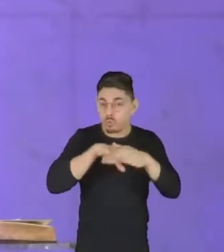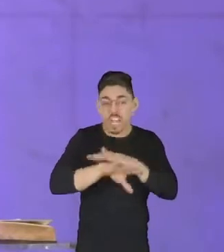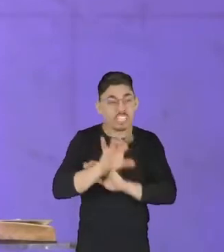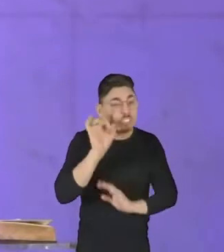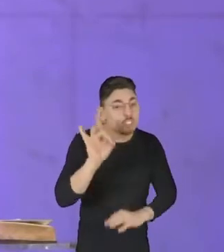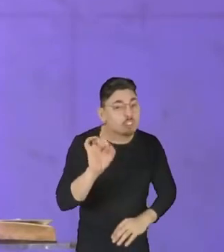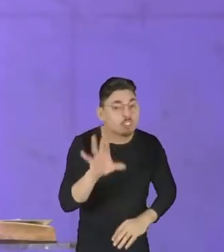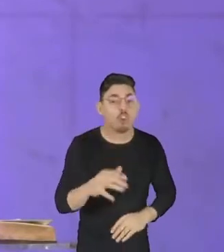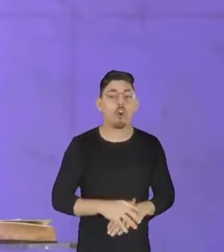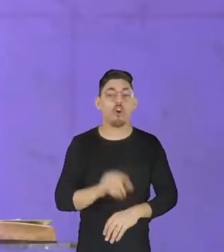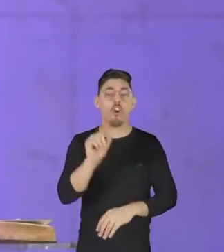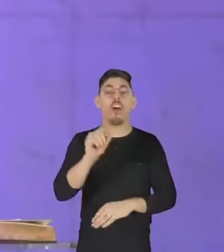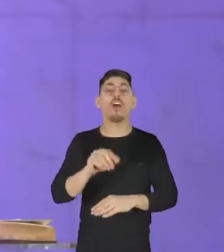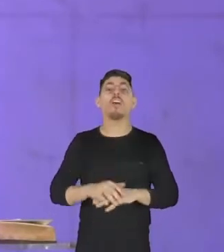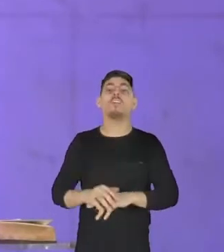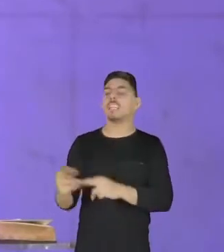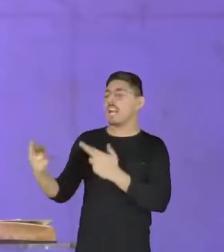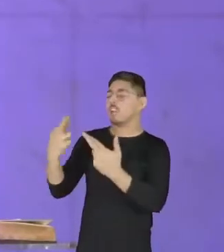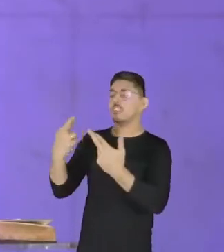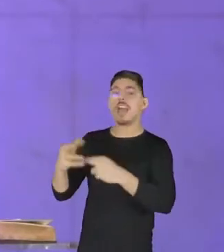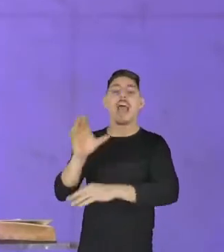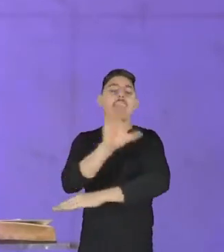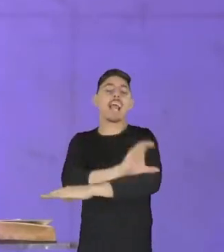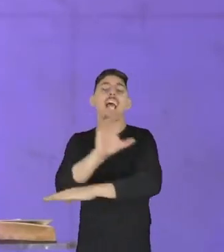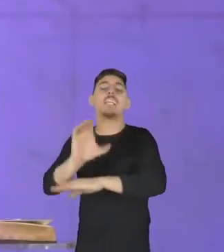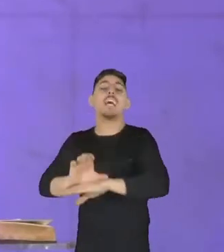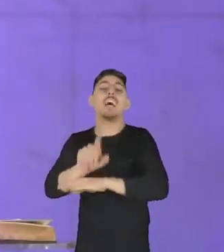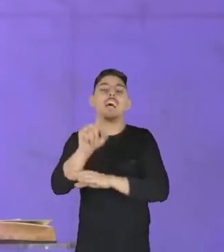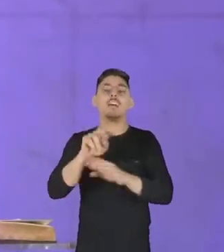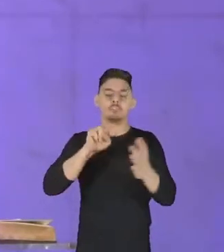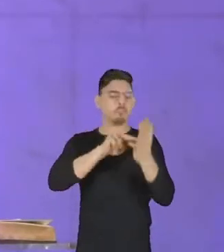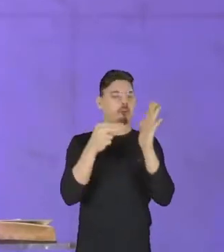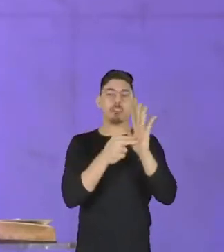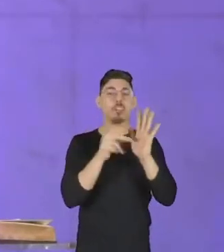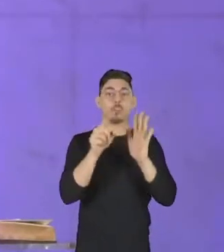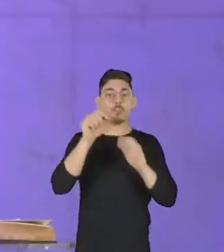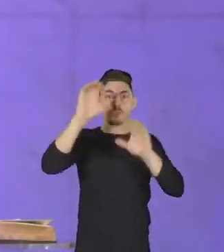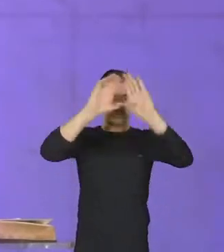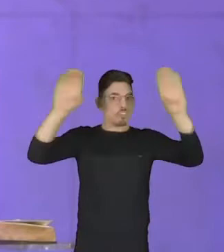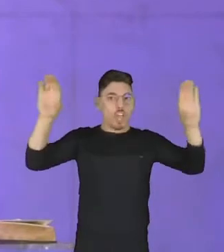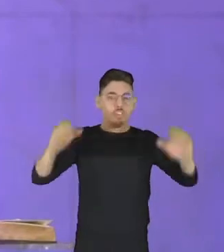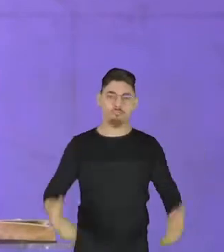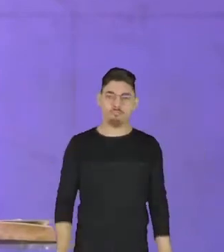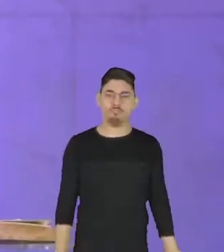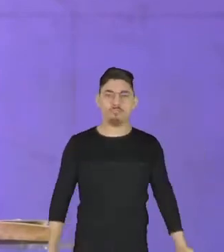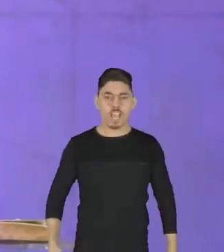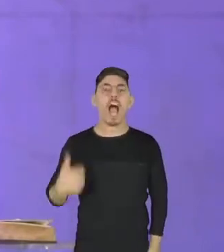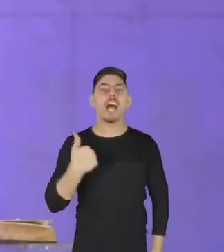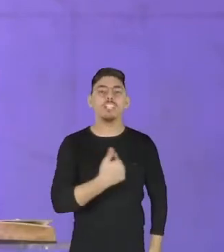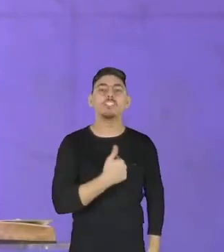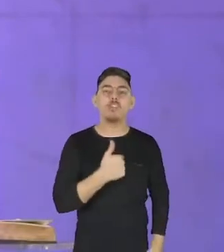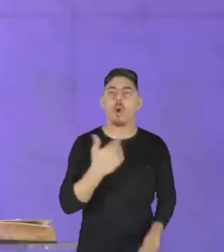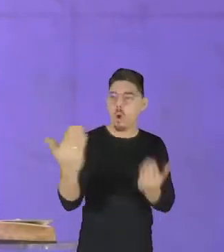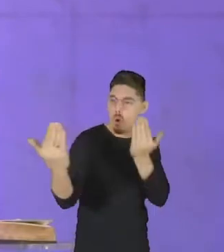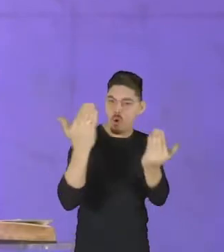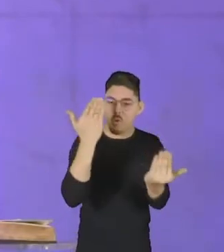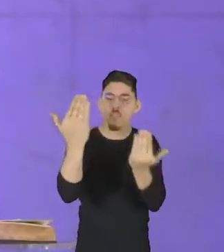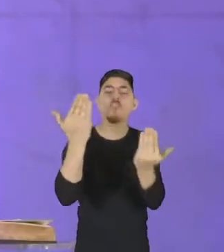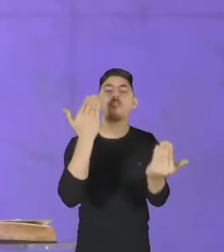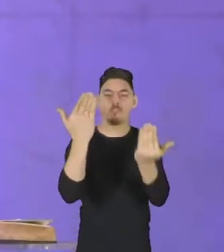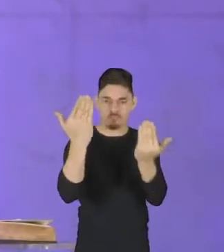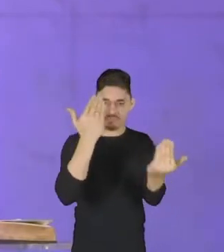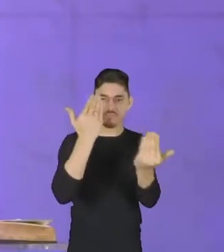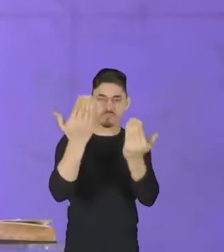sempre relacionar Canaã com o quê? Com o céu. Nós sempre temos essa tendência